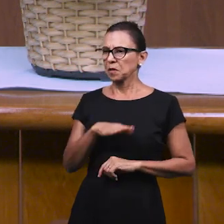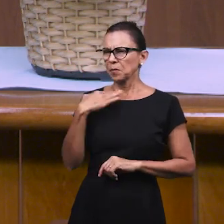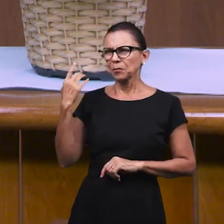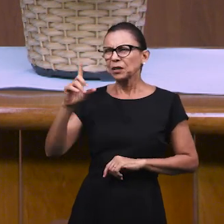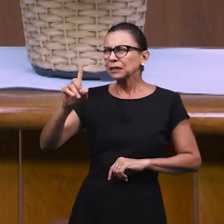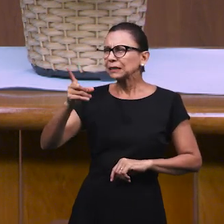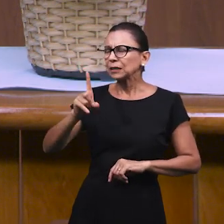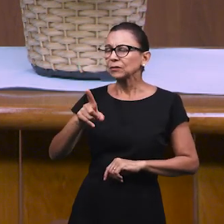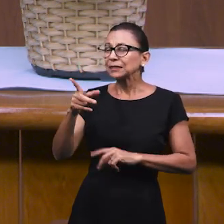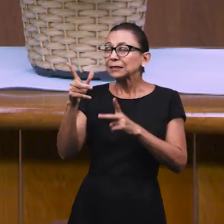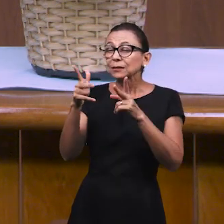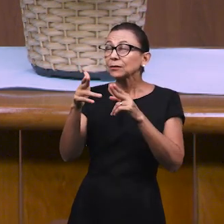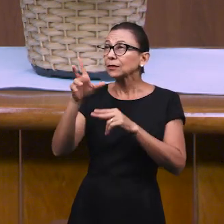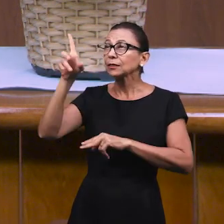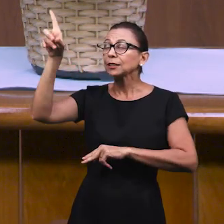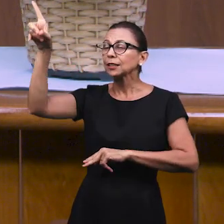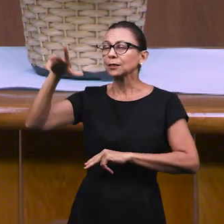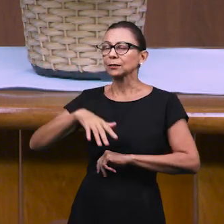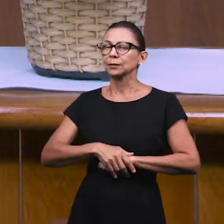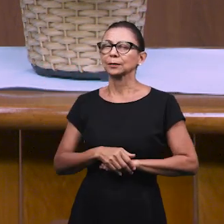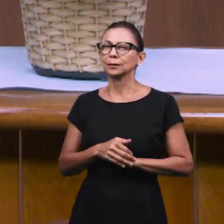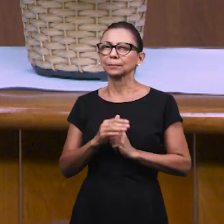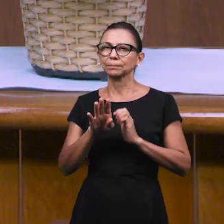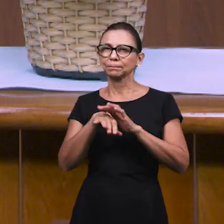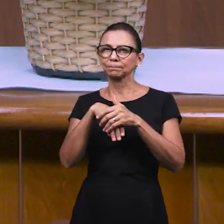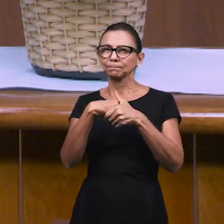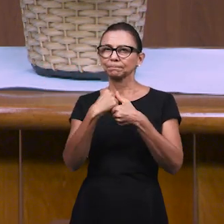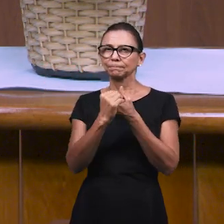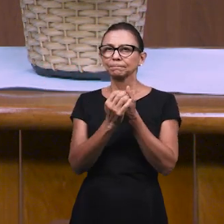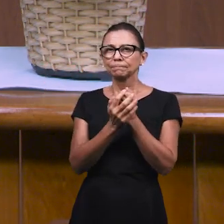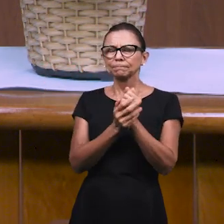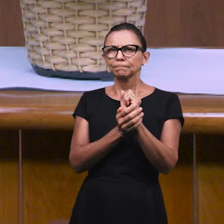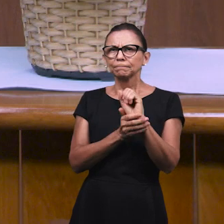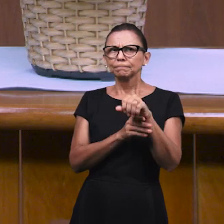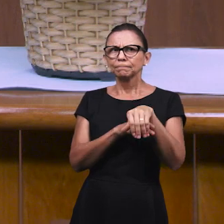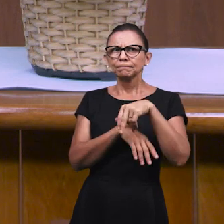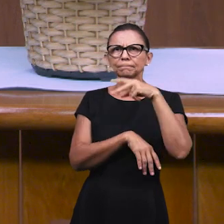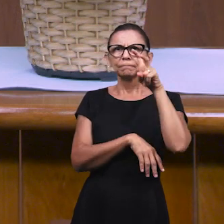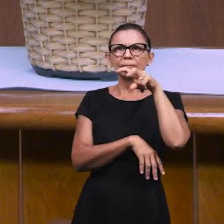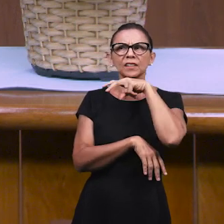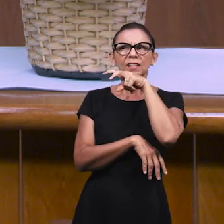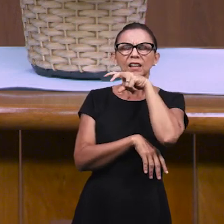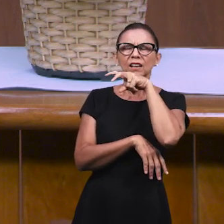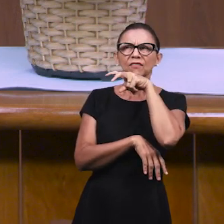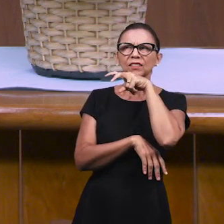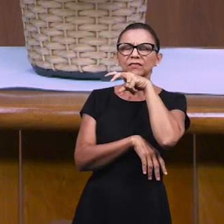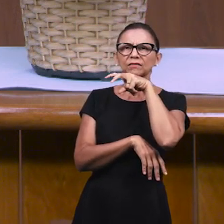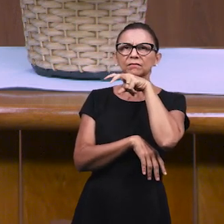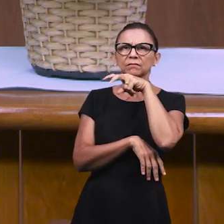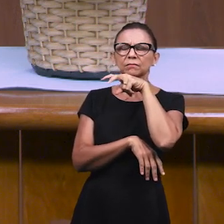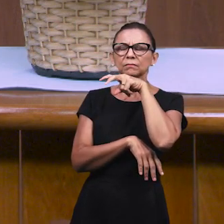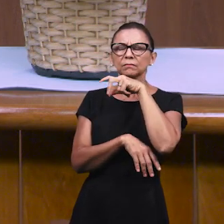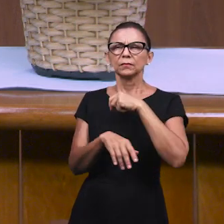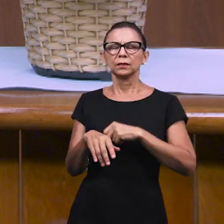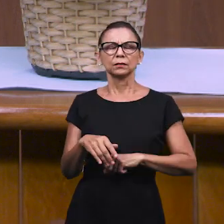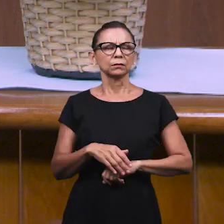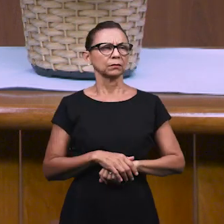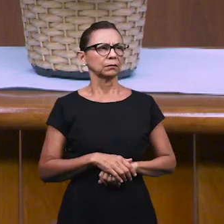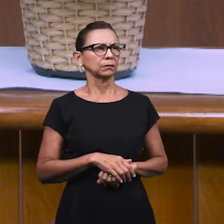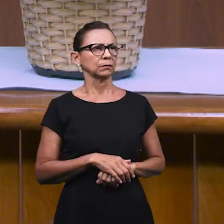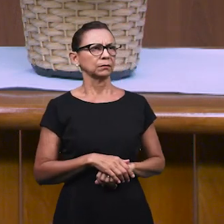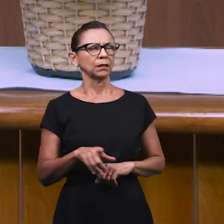não, porque você vai ser igual a Deus. E aquilo naquele momento trouxe uma dúvida no coração da mulher. Mas peraí, Deus nos dá